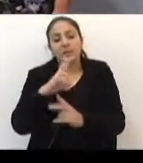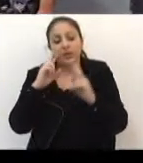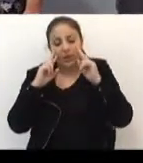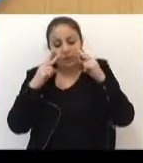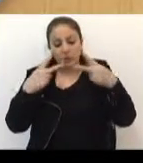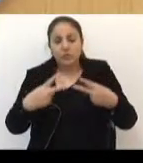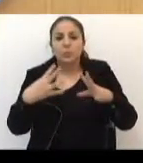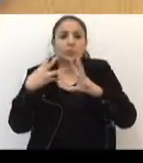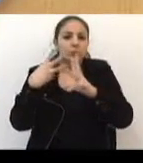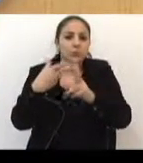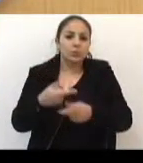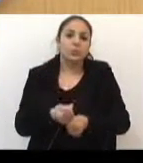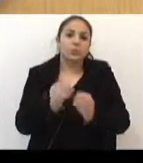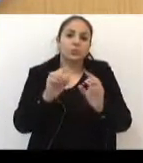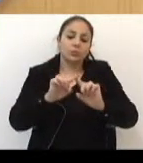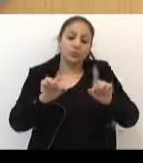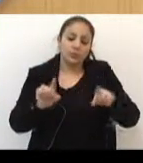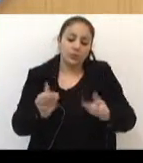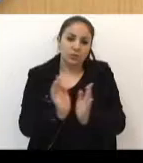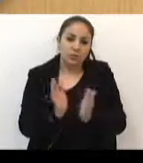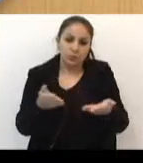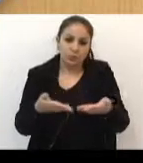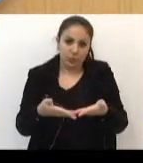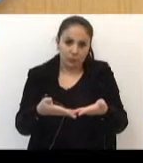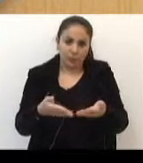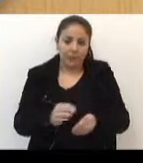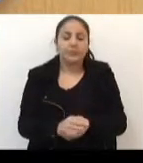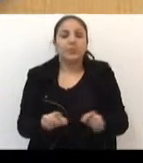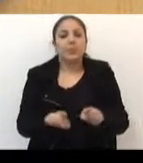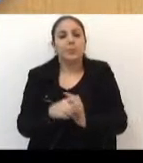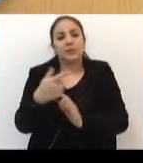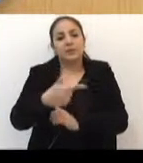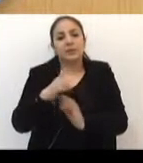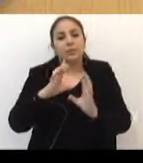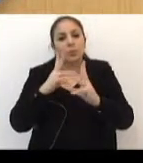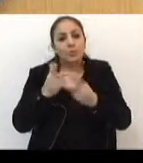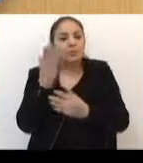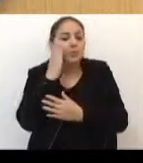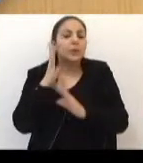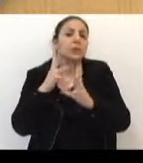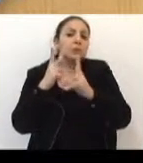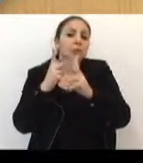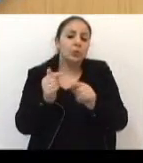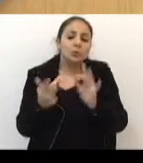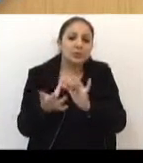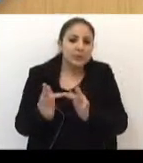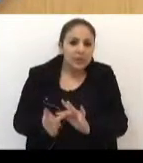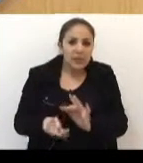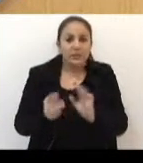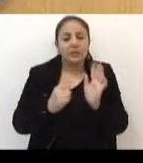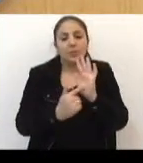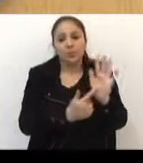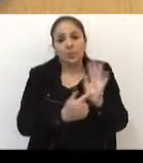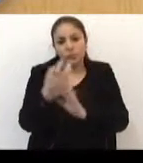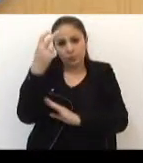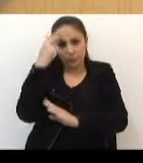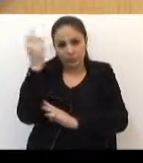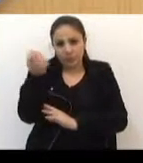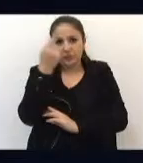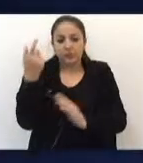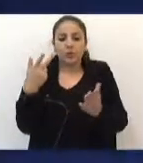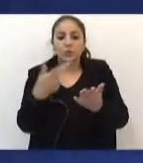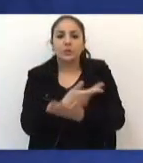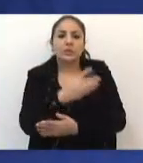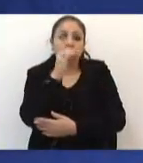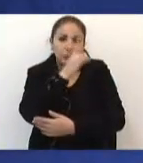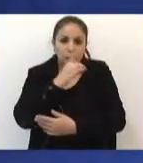do Fórum. E no segundo bloco você vai saber todos os detalhes da Mostra da Cultura Gaúcha que acontece neste domingo.